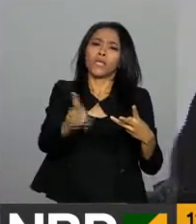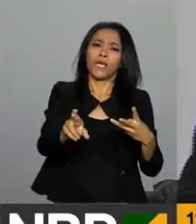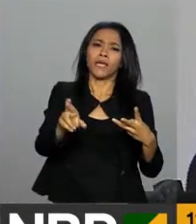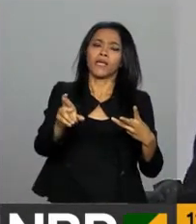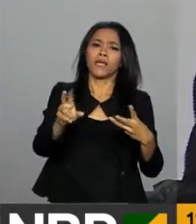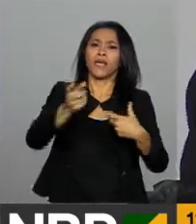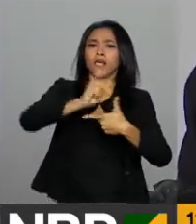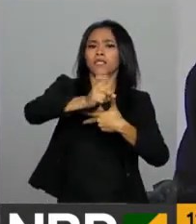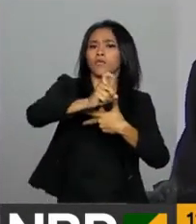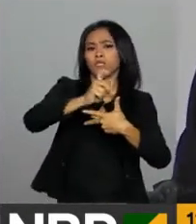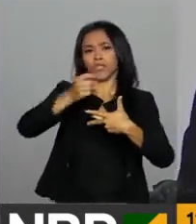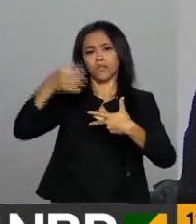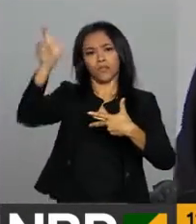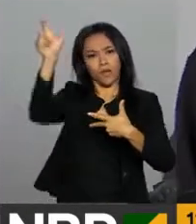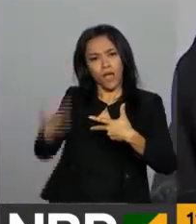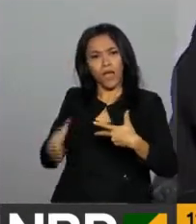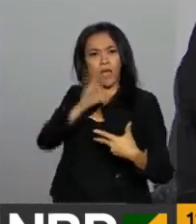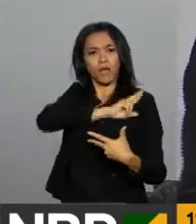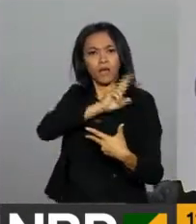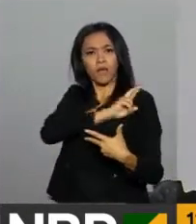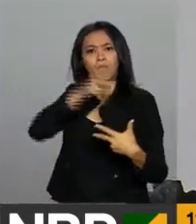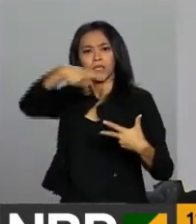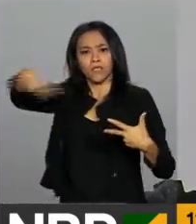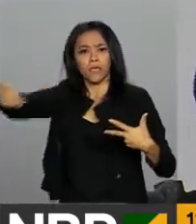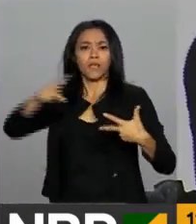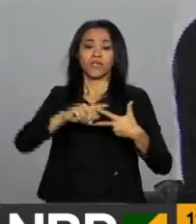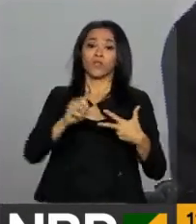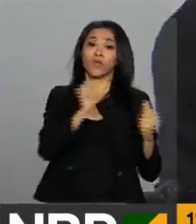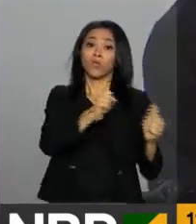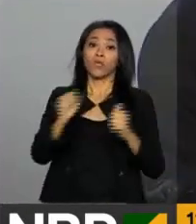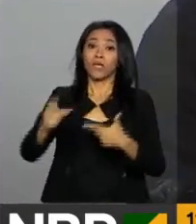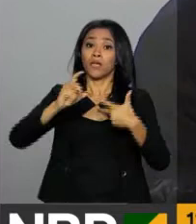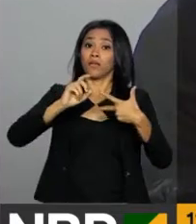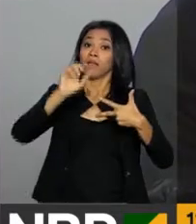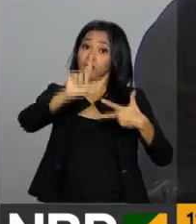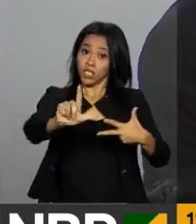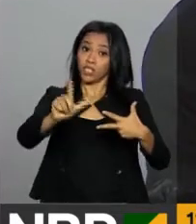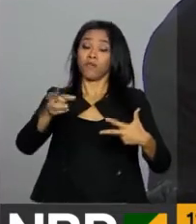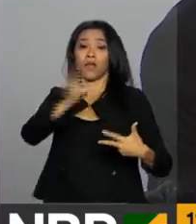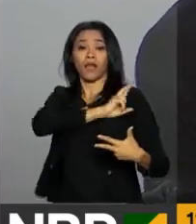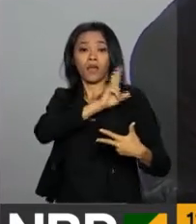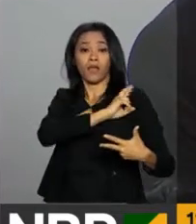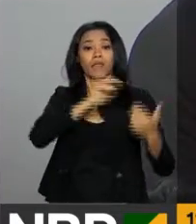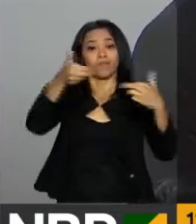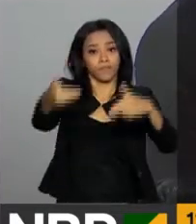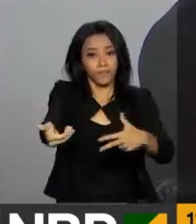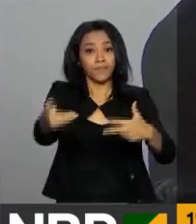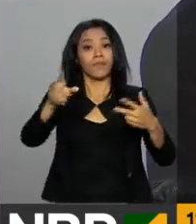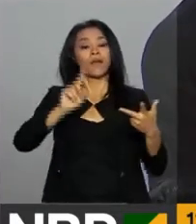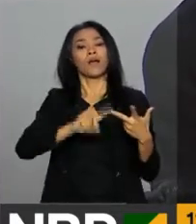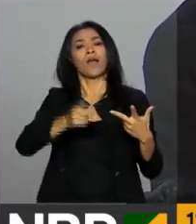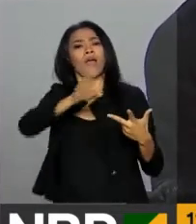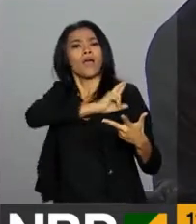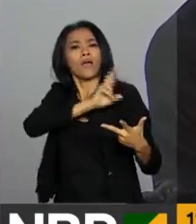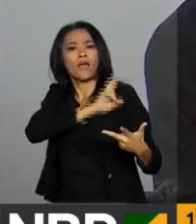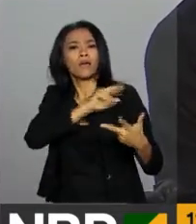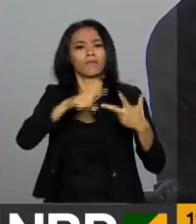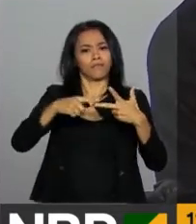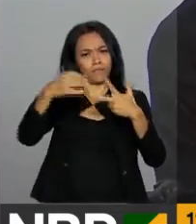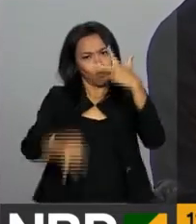pelo presidente poder legislativo pelo congresso nacional e centra a palavra poderá exercer a função a função legislativa